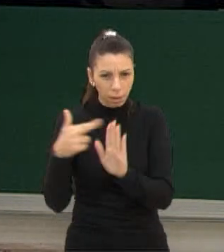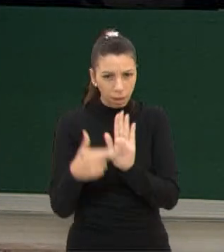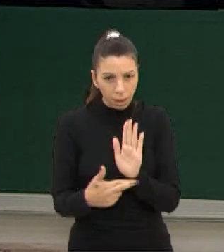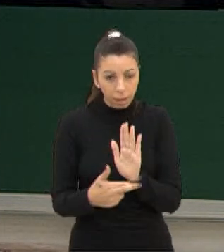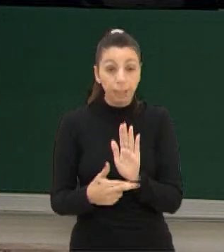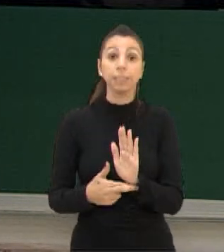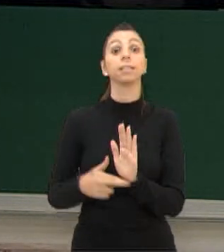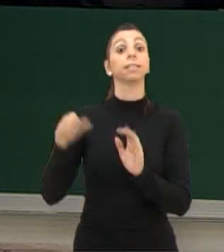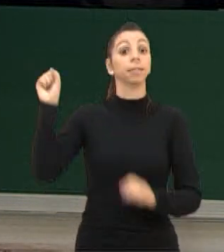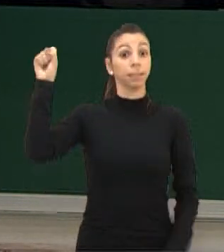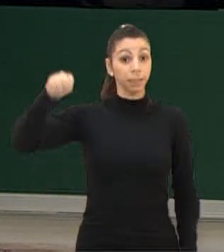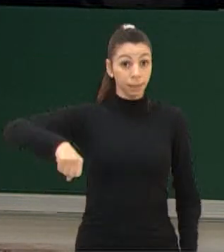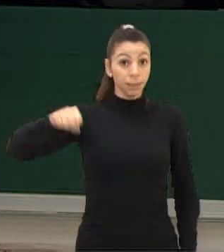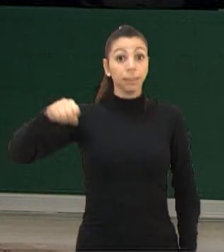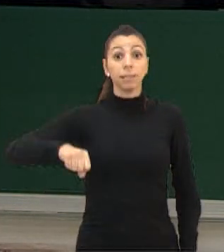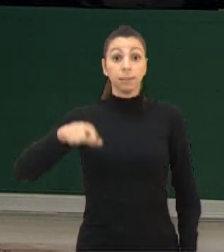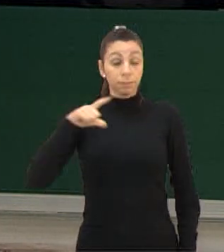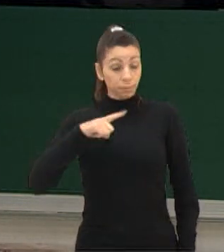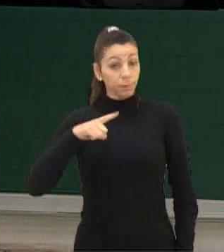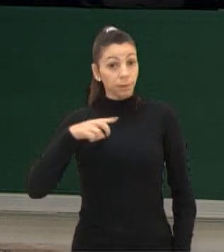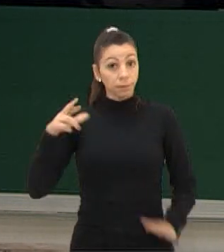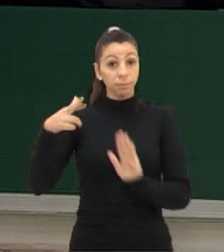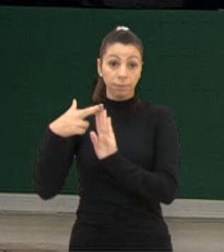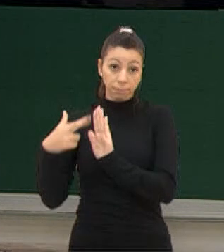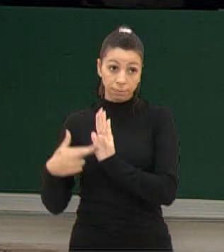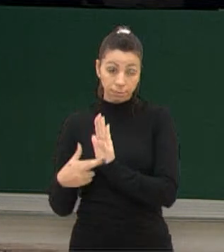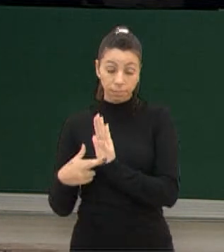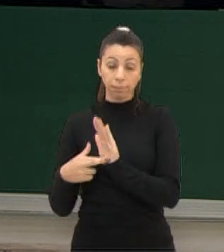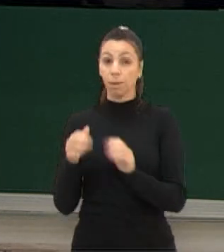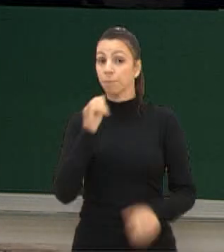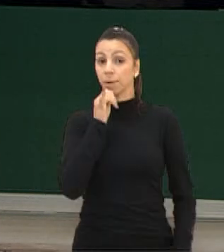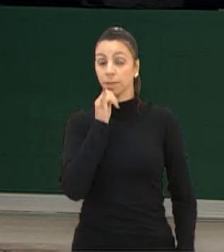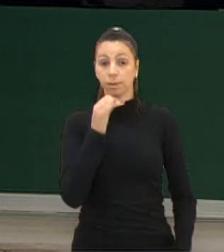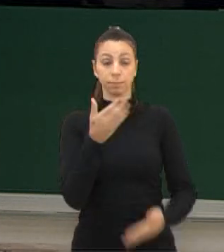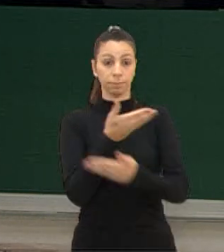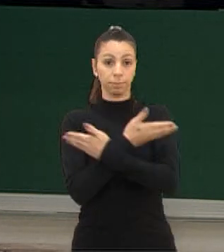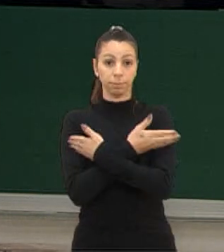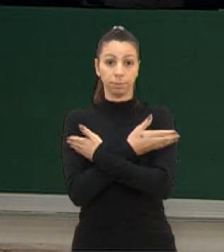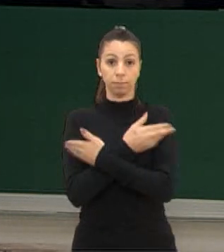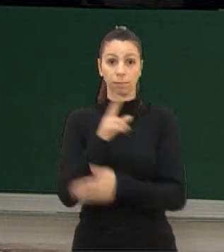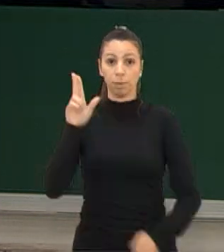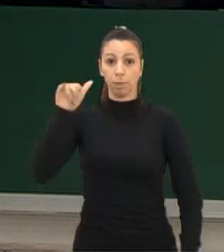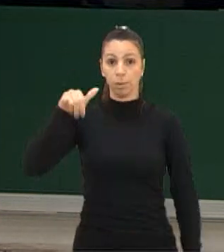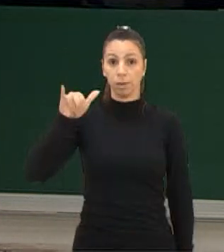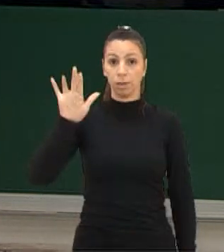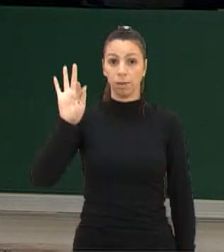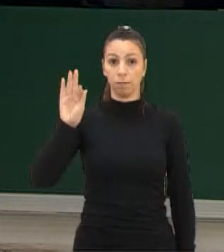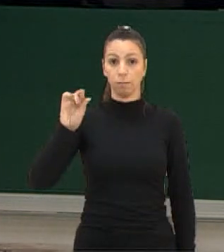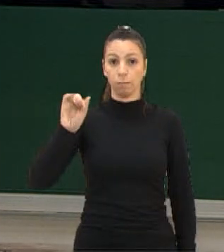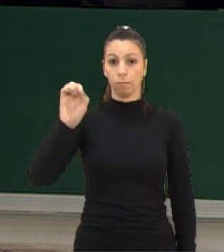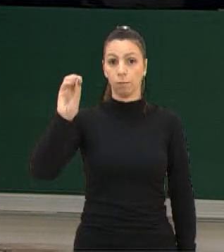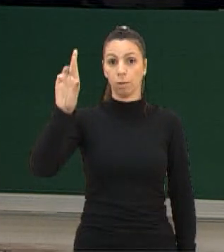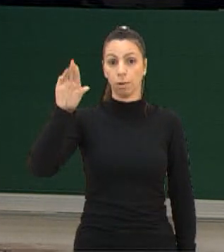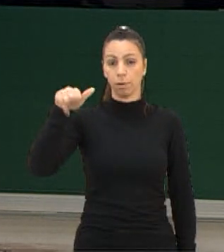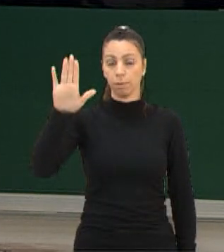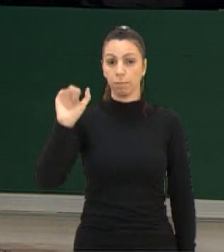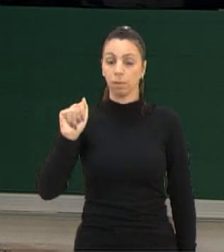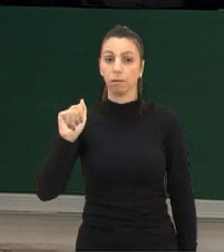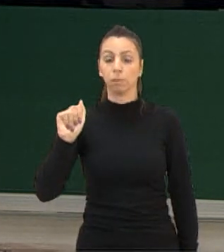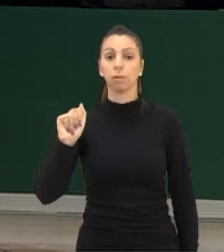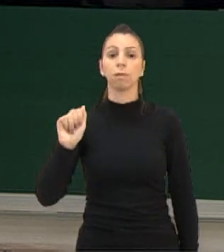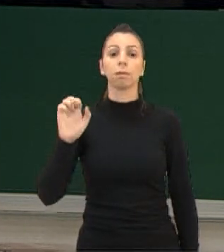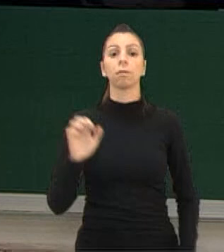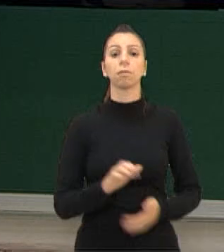também. Talvez não exatamente as mesmas regras. Por exemplo, uniforme. Talvez tenham escolas ou períodos que não há necessidade do